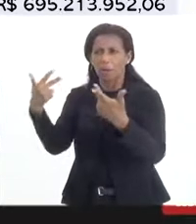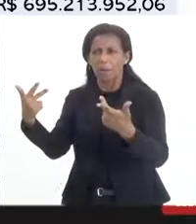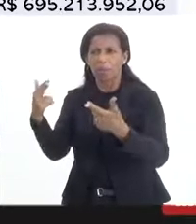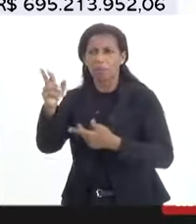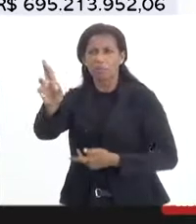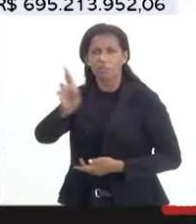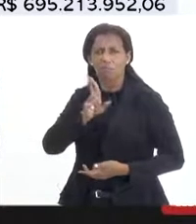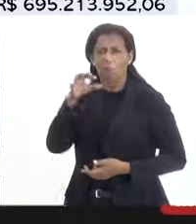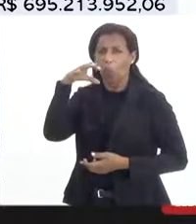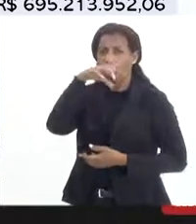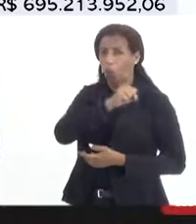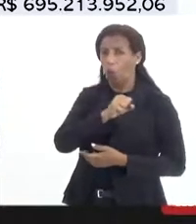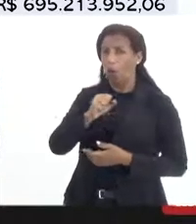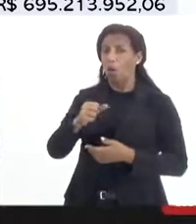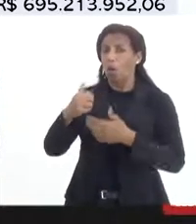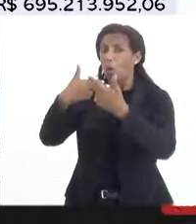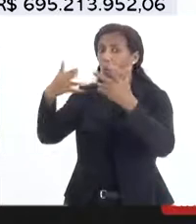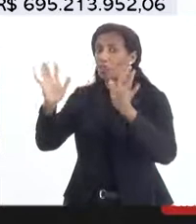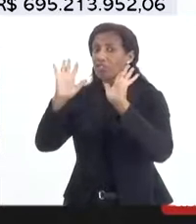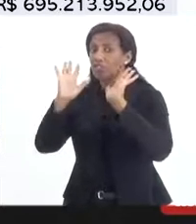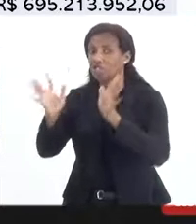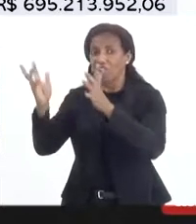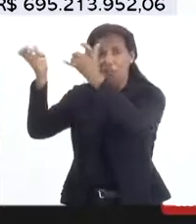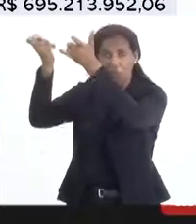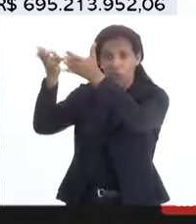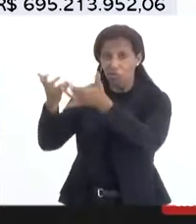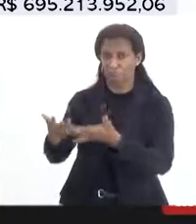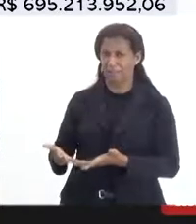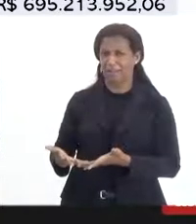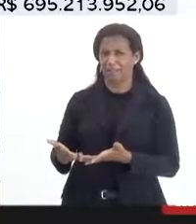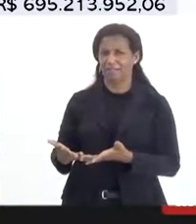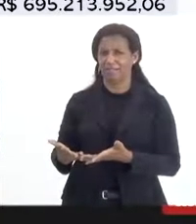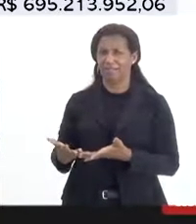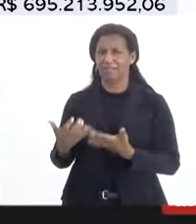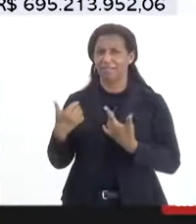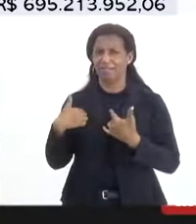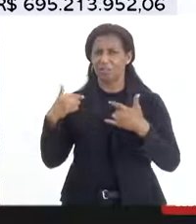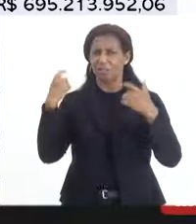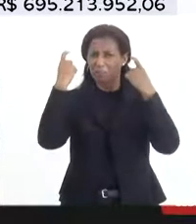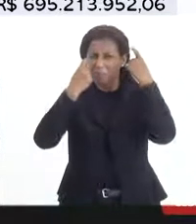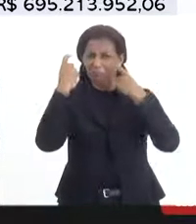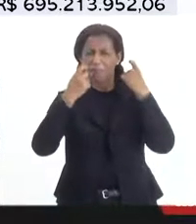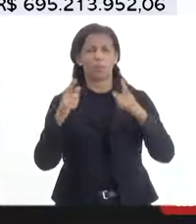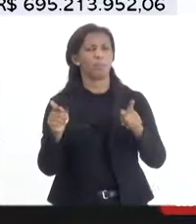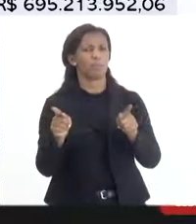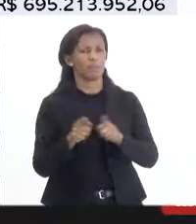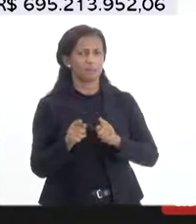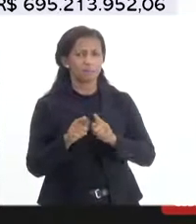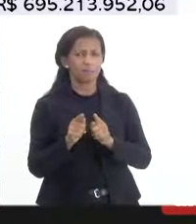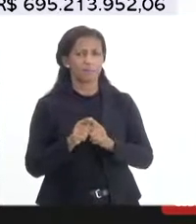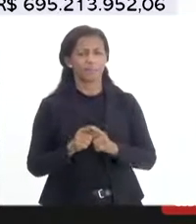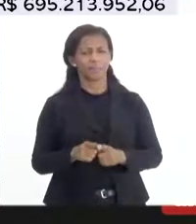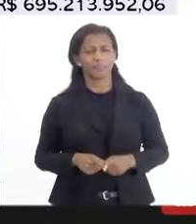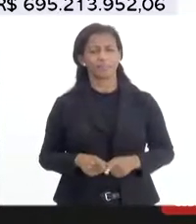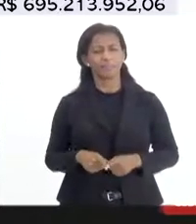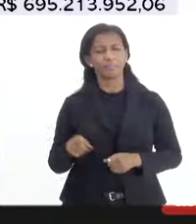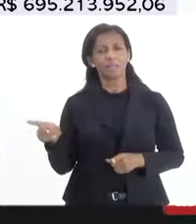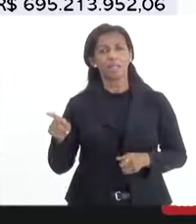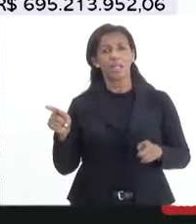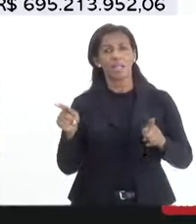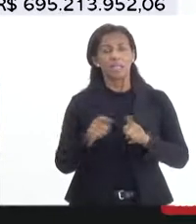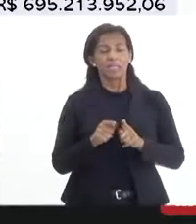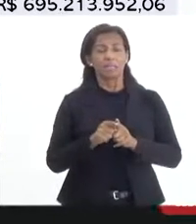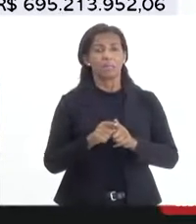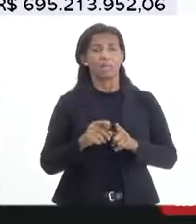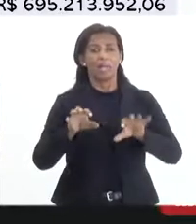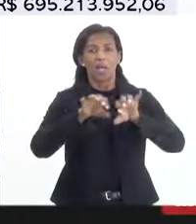retorno imediato, coisas que já foram faladas. E aí nos preocupa também, como foi falado aqui, deputados, o alto de infração de sondas,